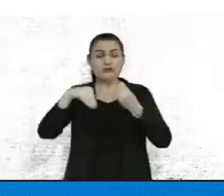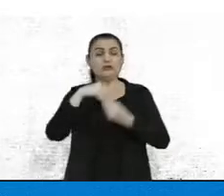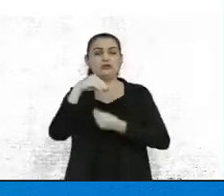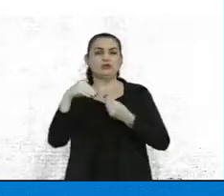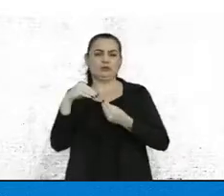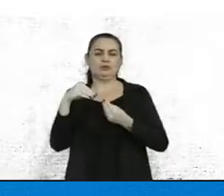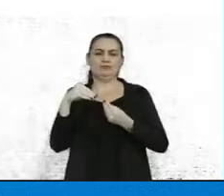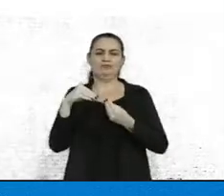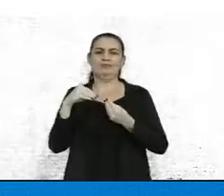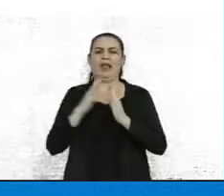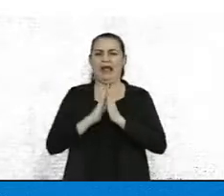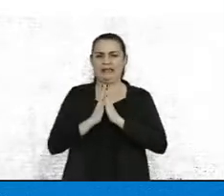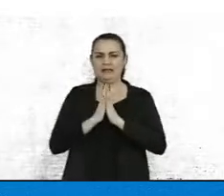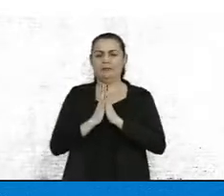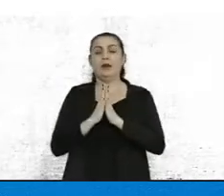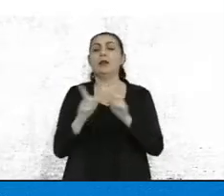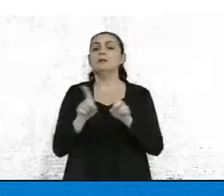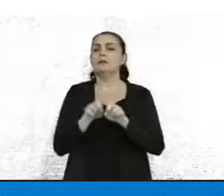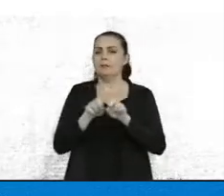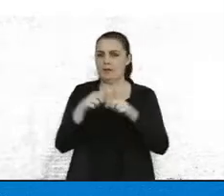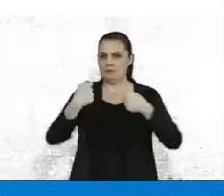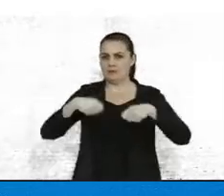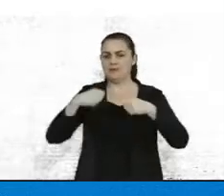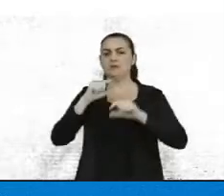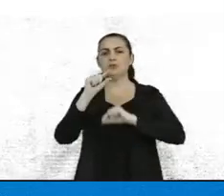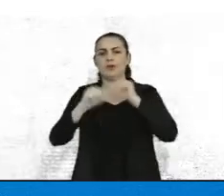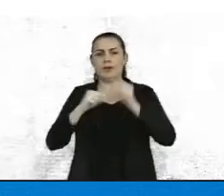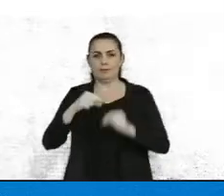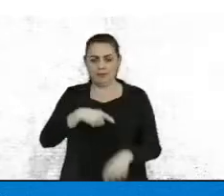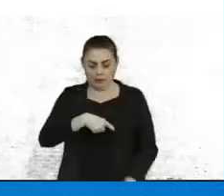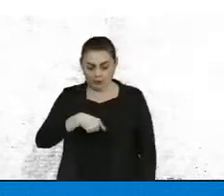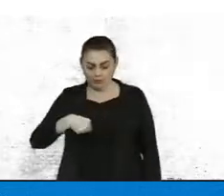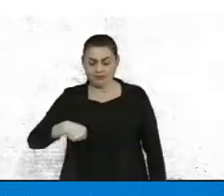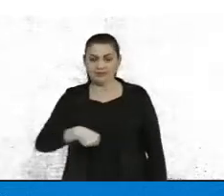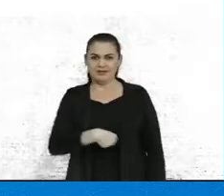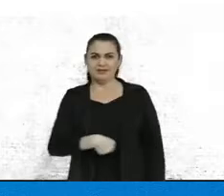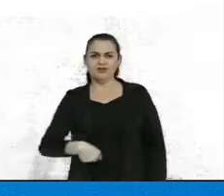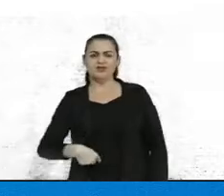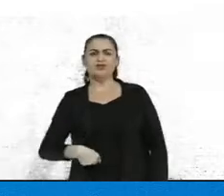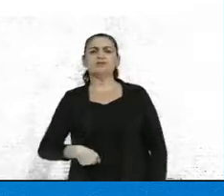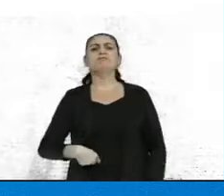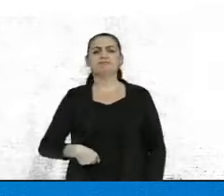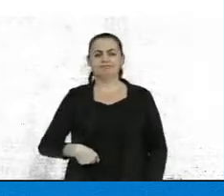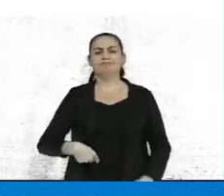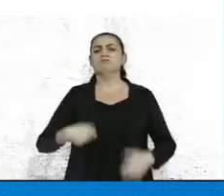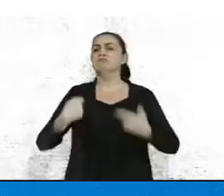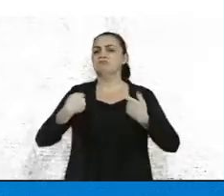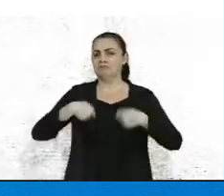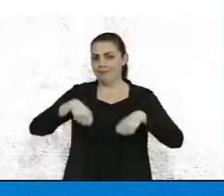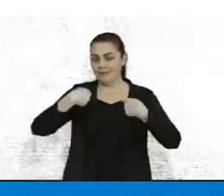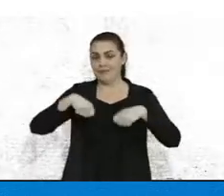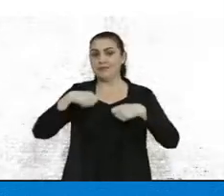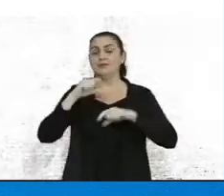digestivo, um intestino que já não seja muito bom de saída. Eu já tenho que ter um intestino que já